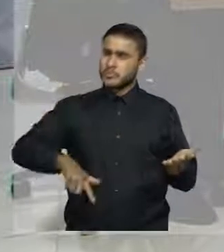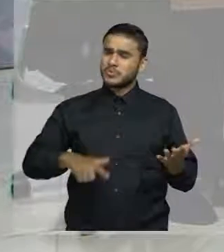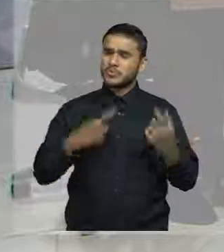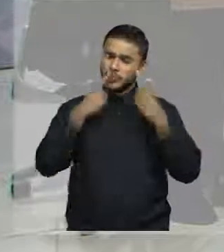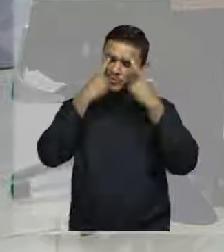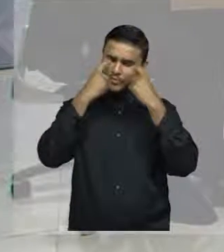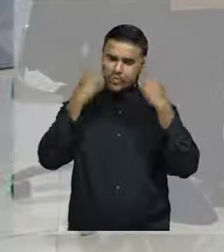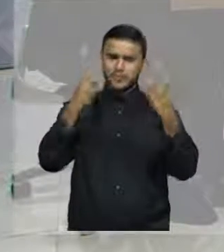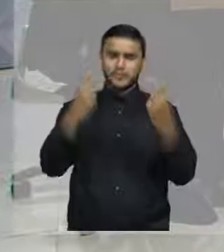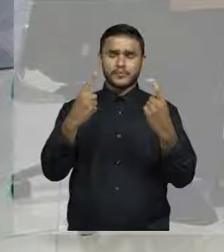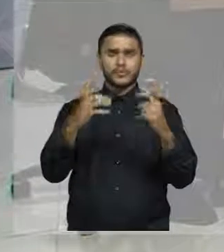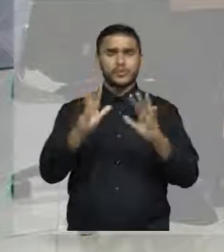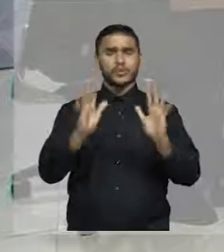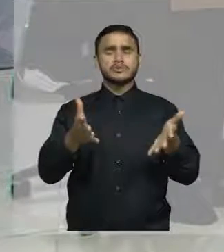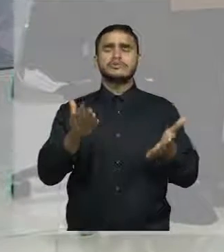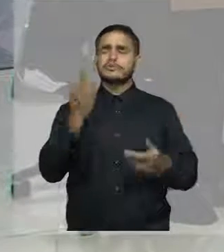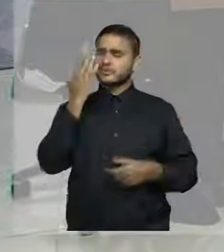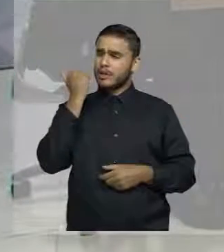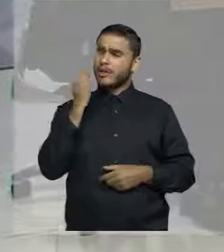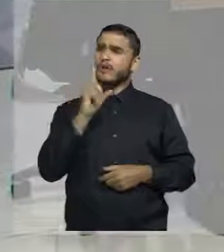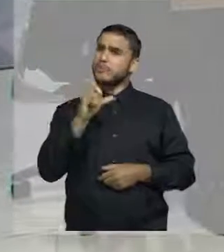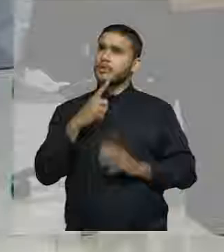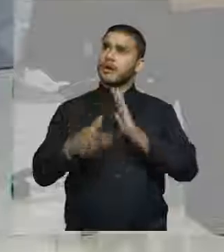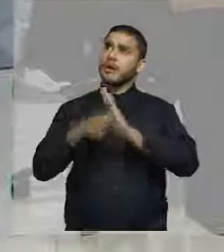tragédia anunciada, diga-se de passagem.